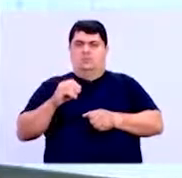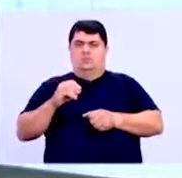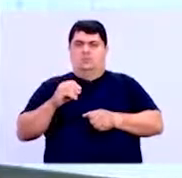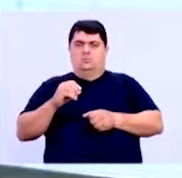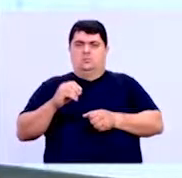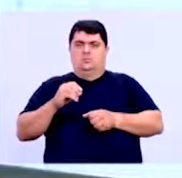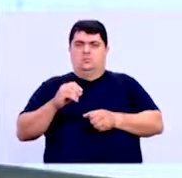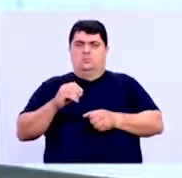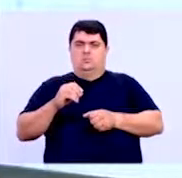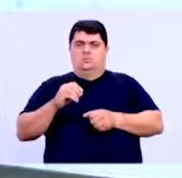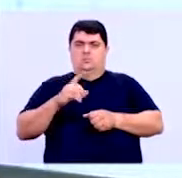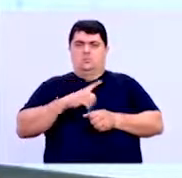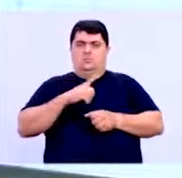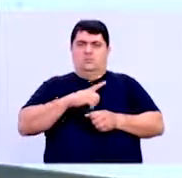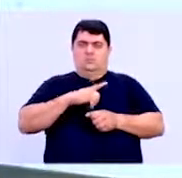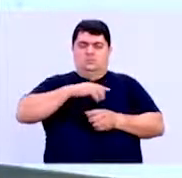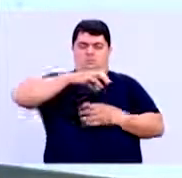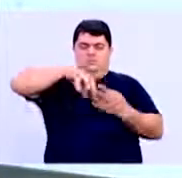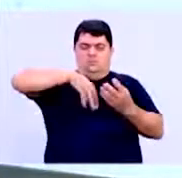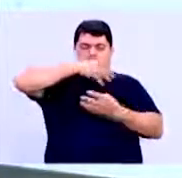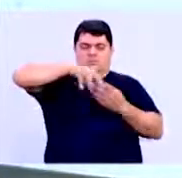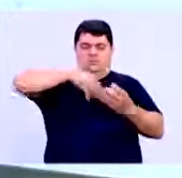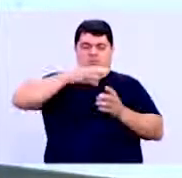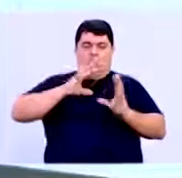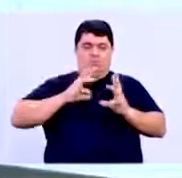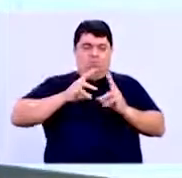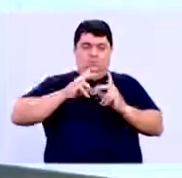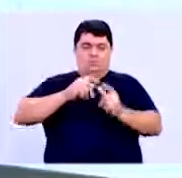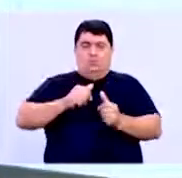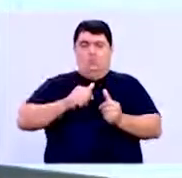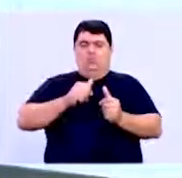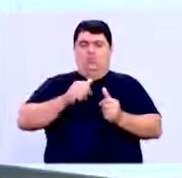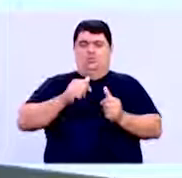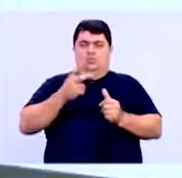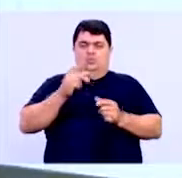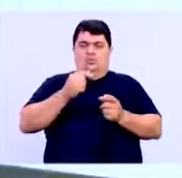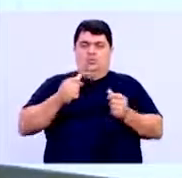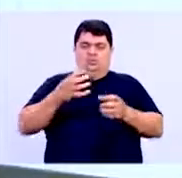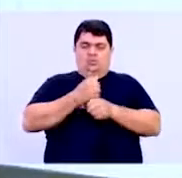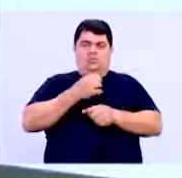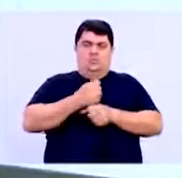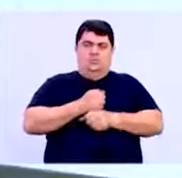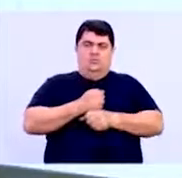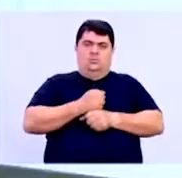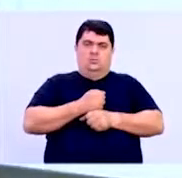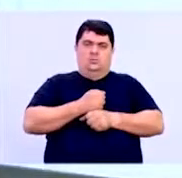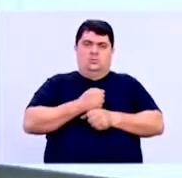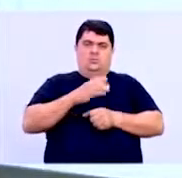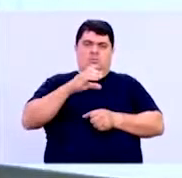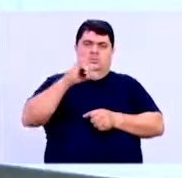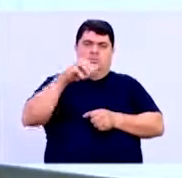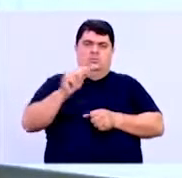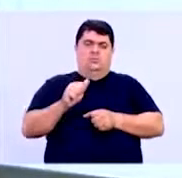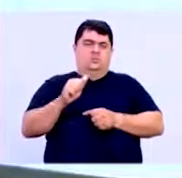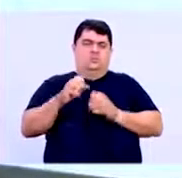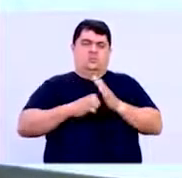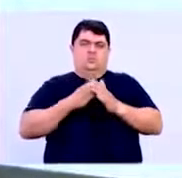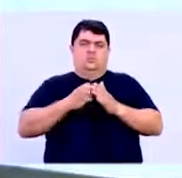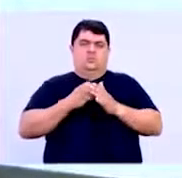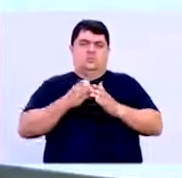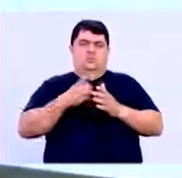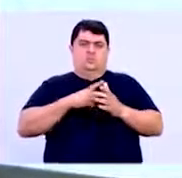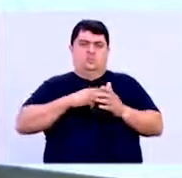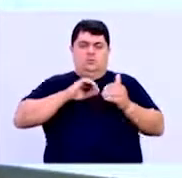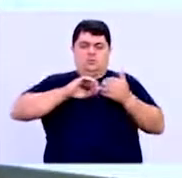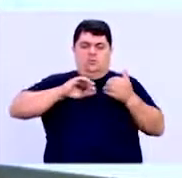virando assim, misturando todas as contas, todo o volume de dinheiro. Porque lá no caixa da empresa, você não vai separar numa